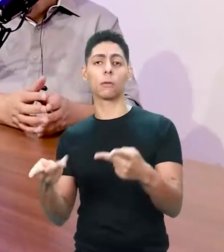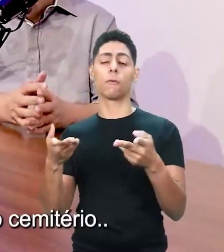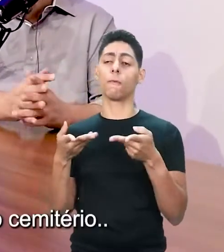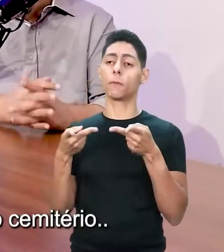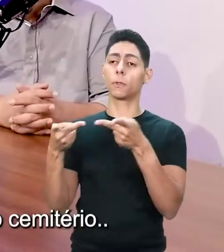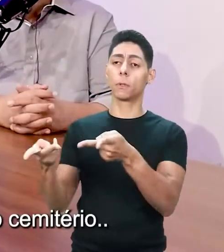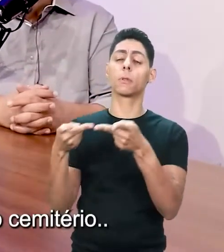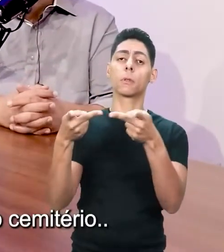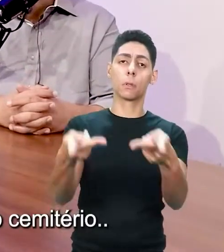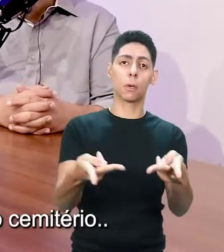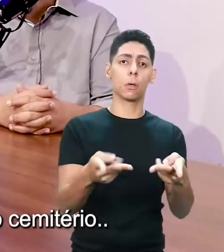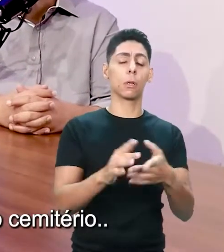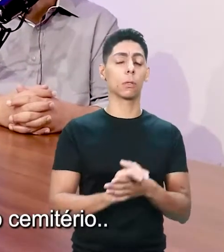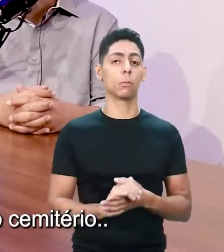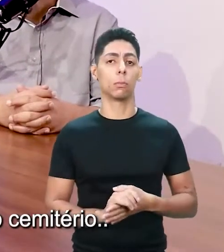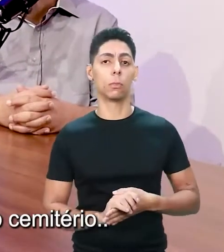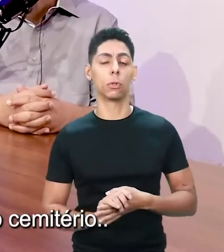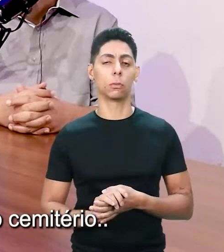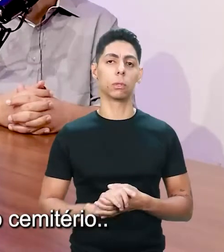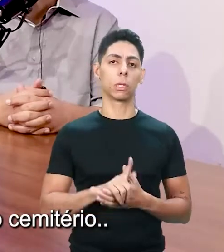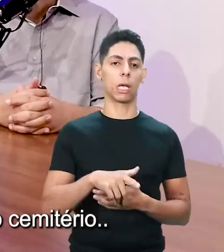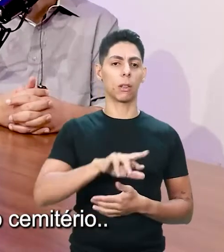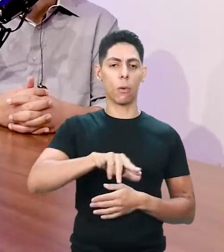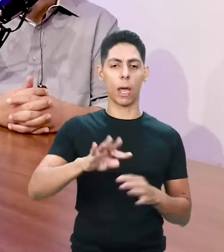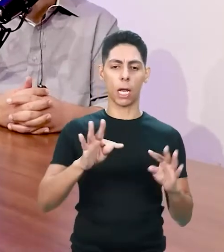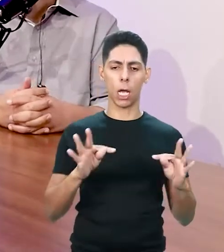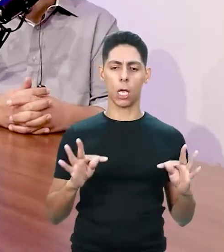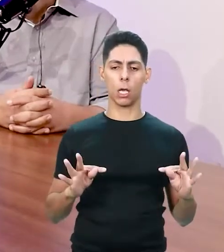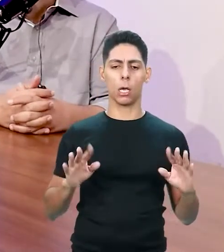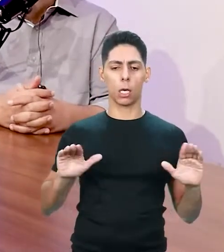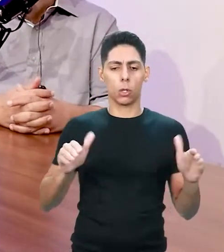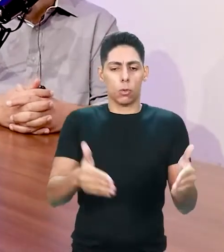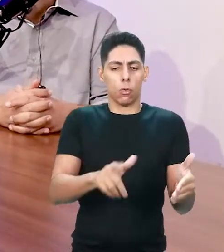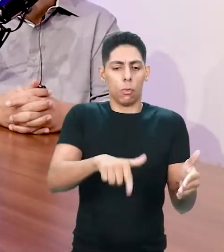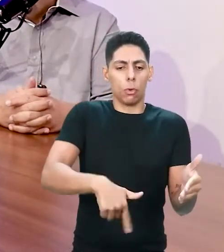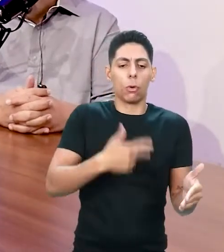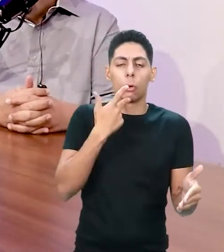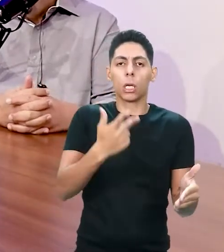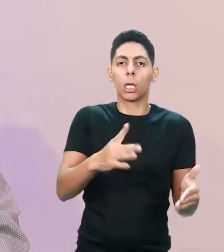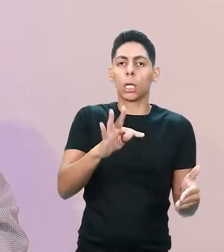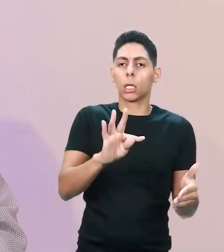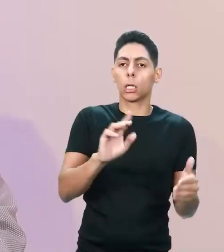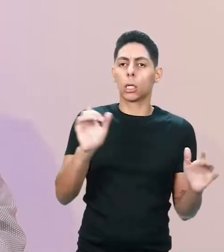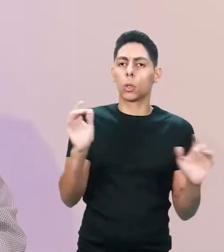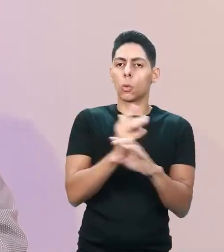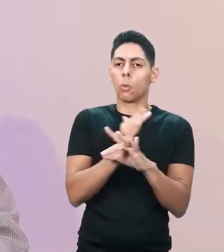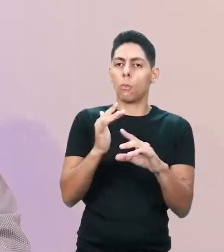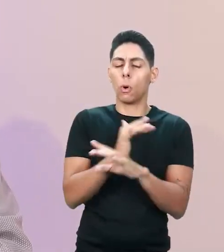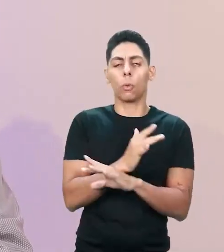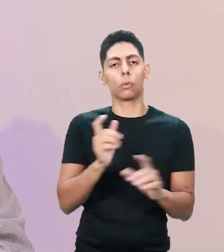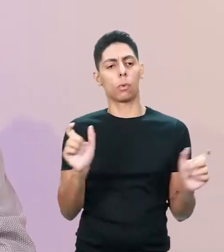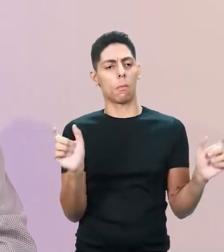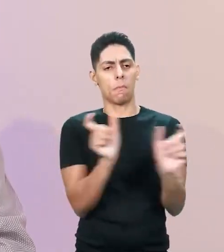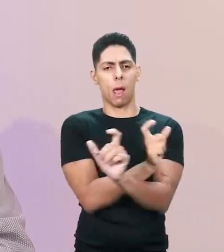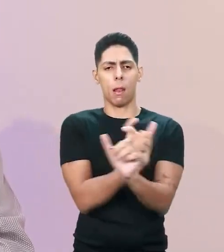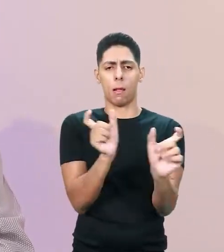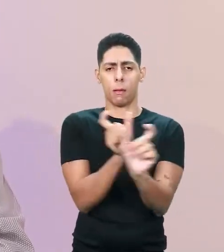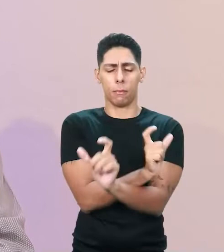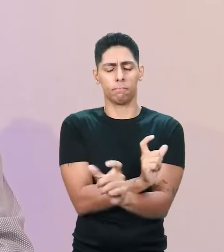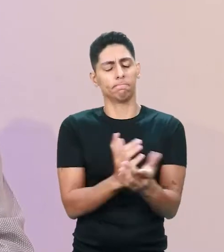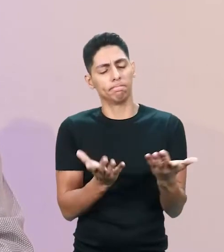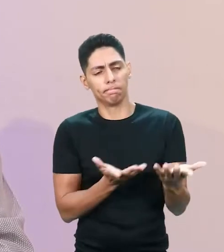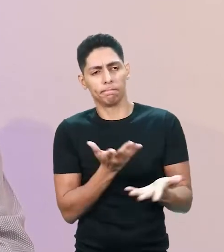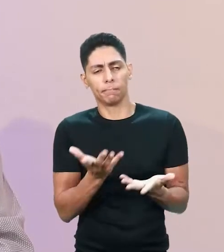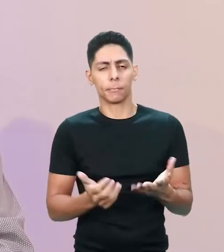Em vez de ler túmulo, eu li tumulto de artistas no cemitério. Pois é, acontece. Mas,